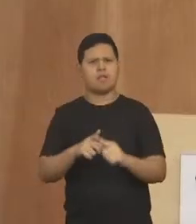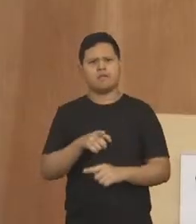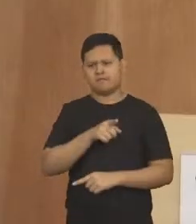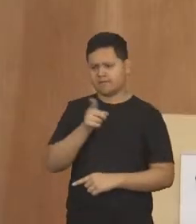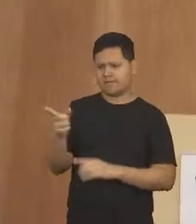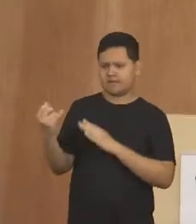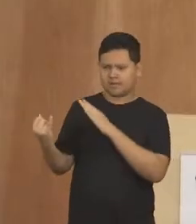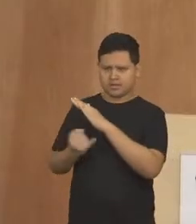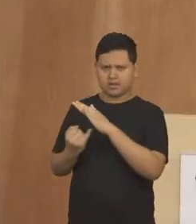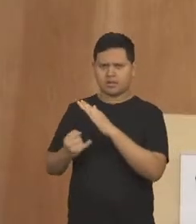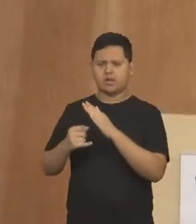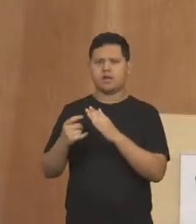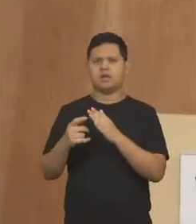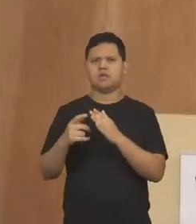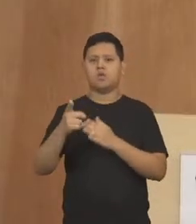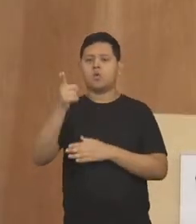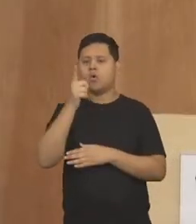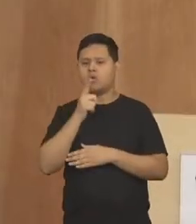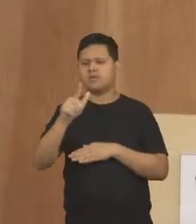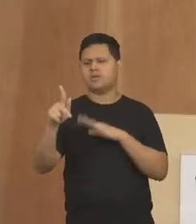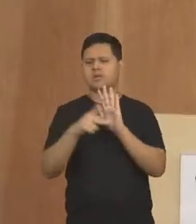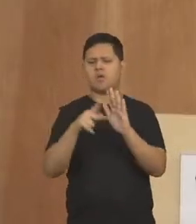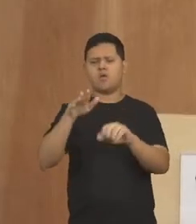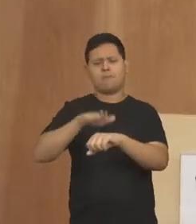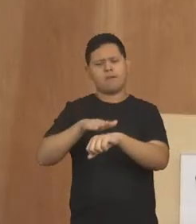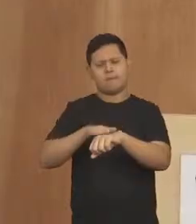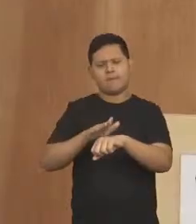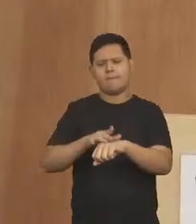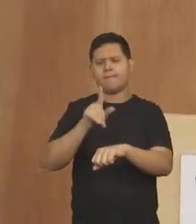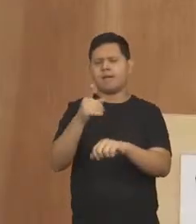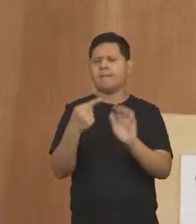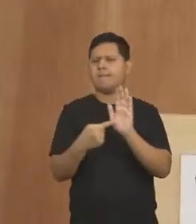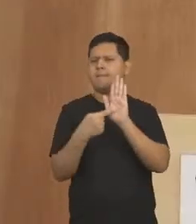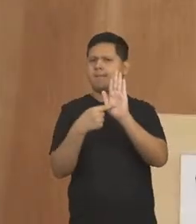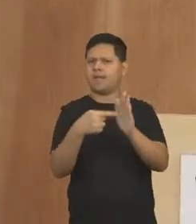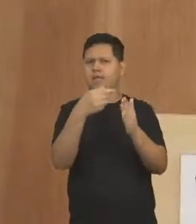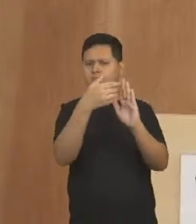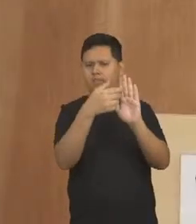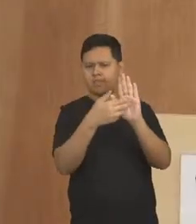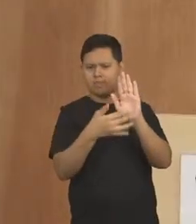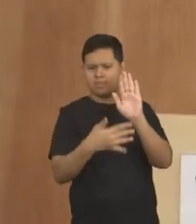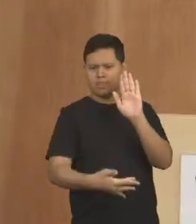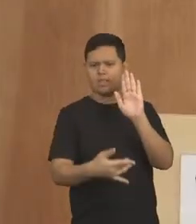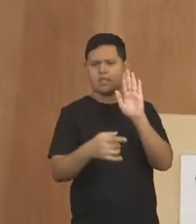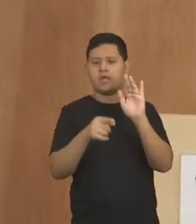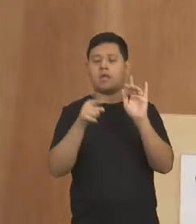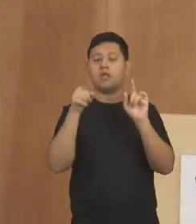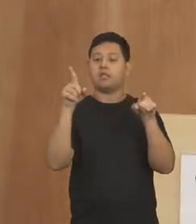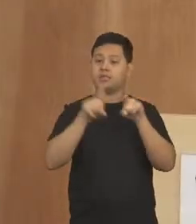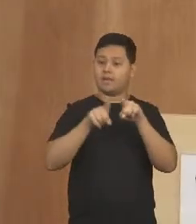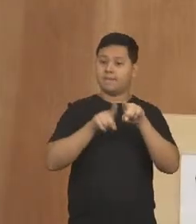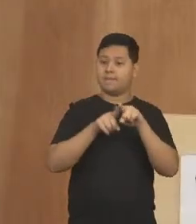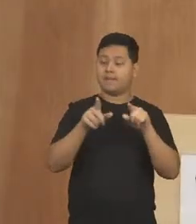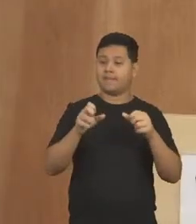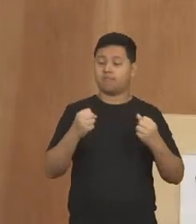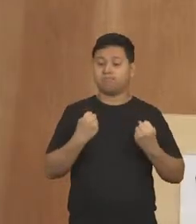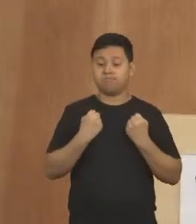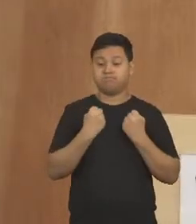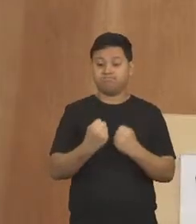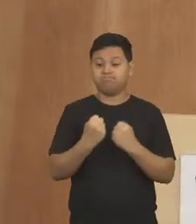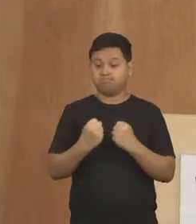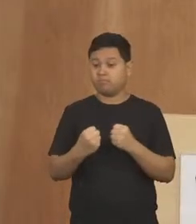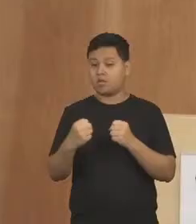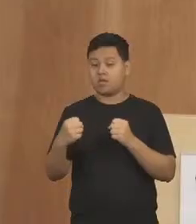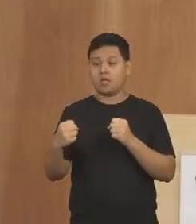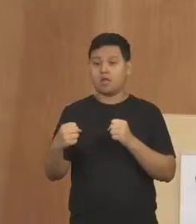para poder colocar as suas ações em dia, para prestar contas e também para sustentar tudo